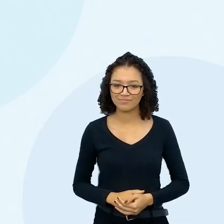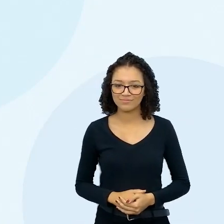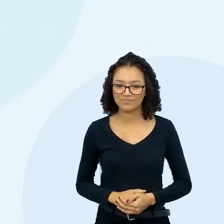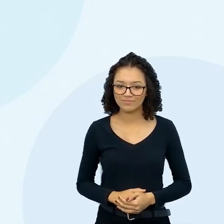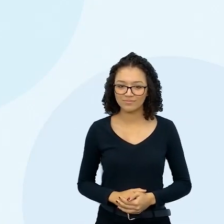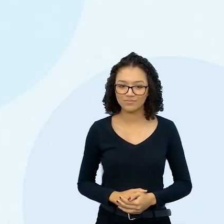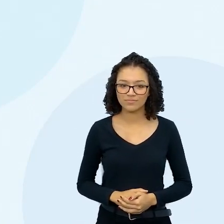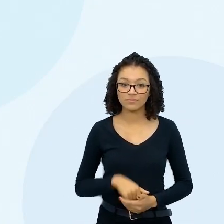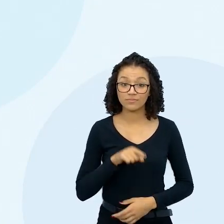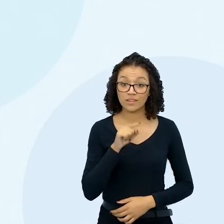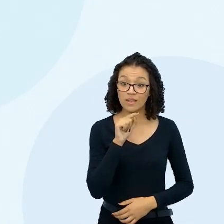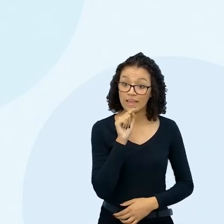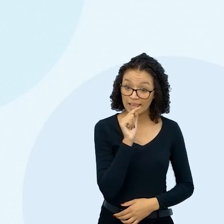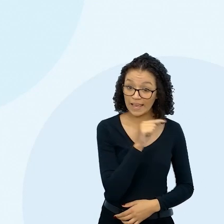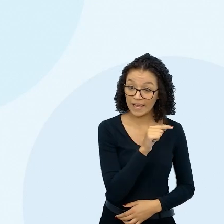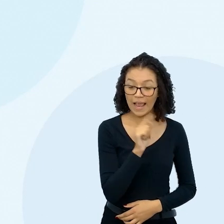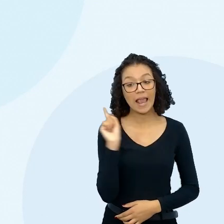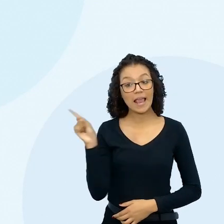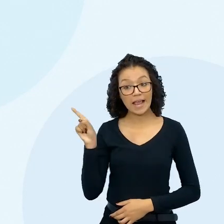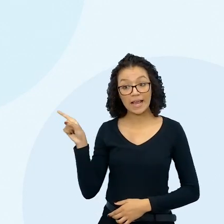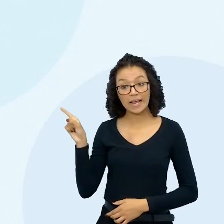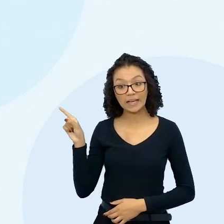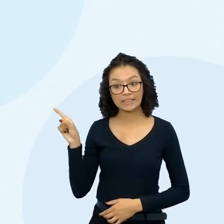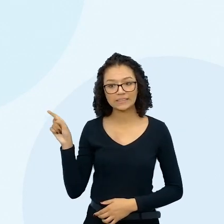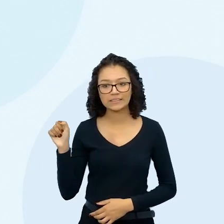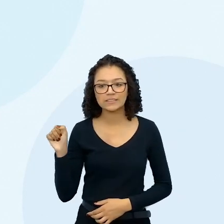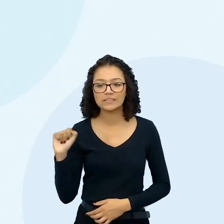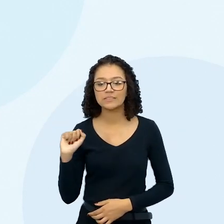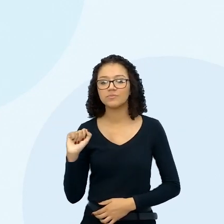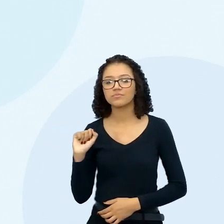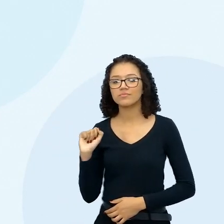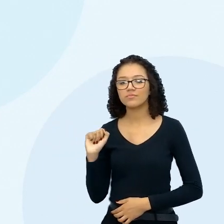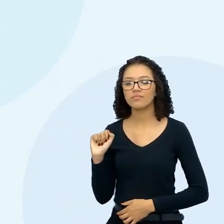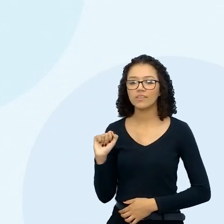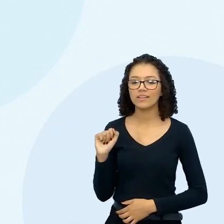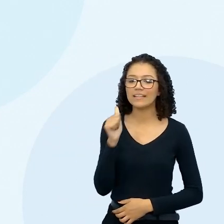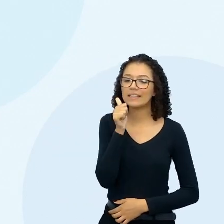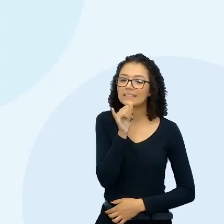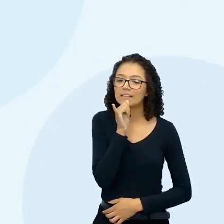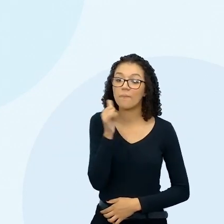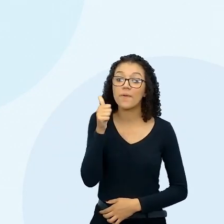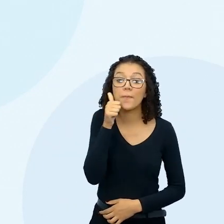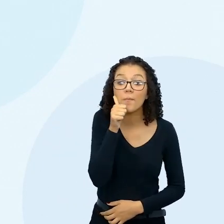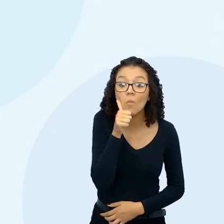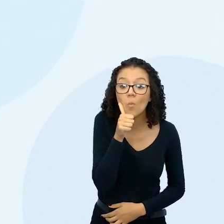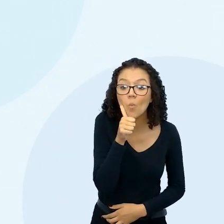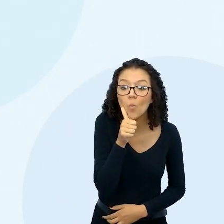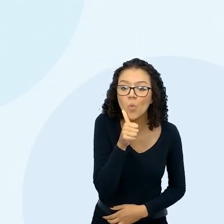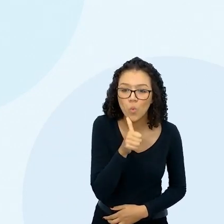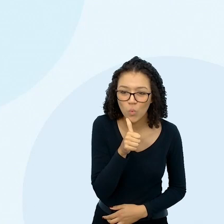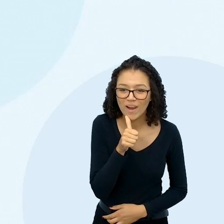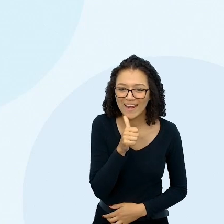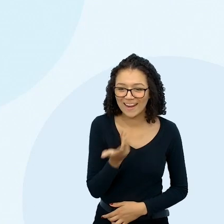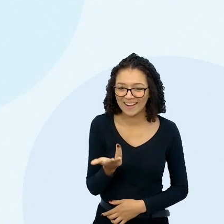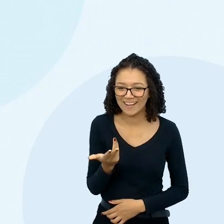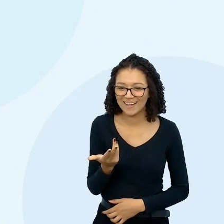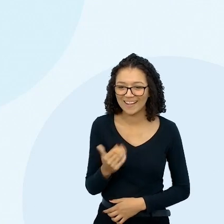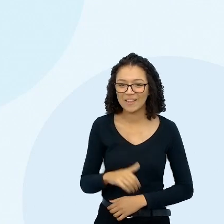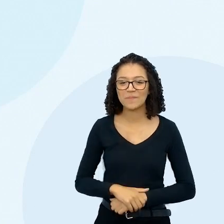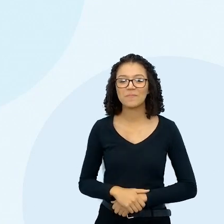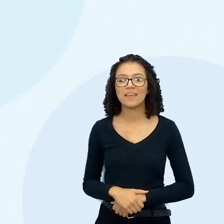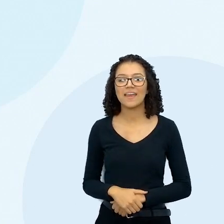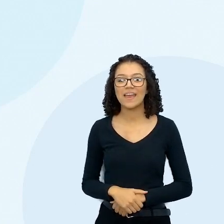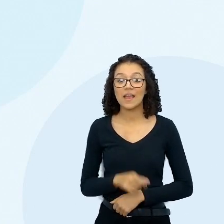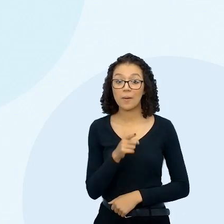desse gráfico, a gente identifica, né, na questão do feminino, por exemplo, como a